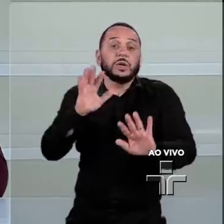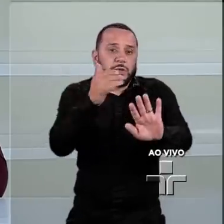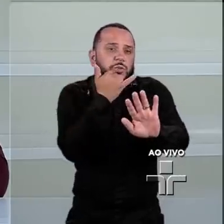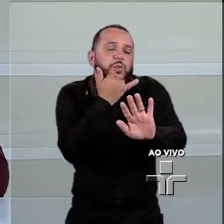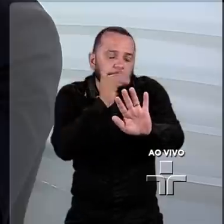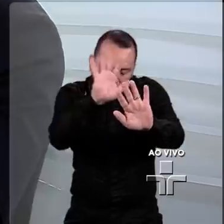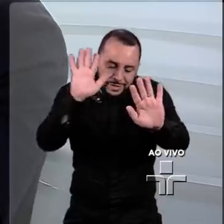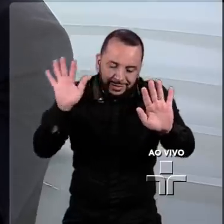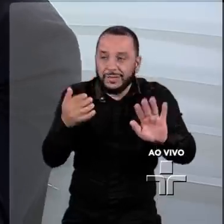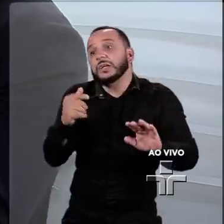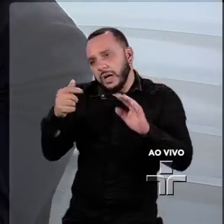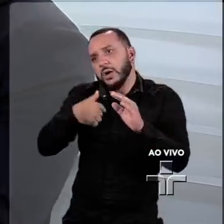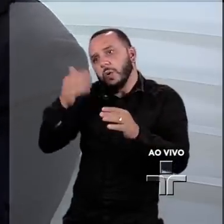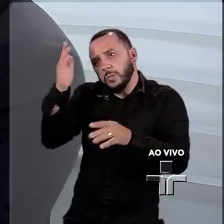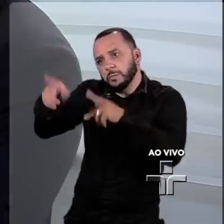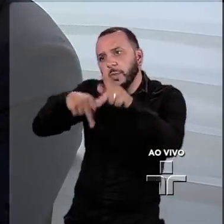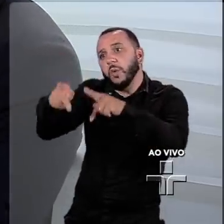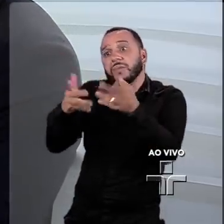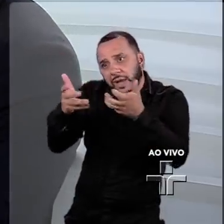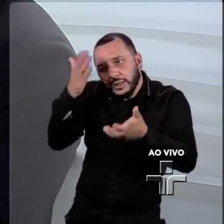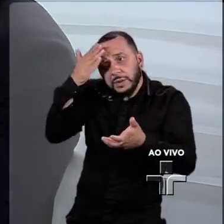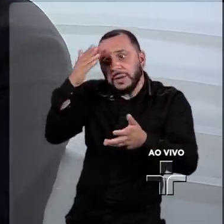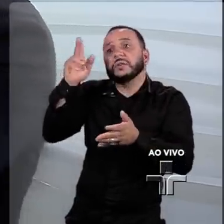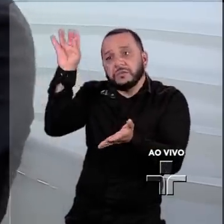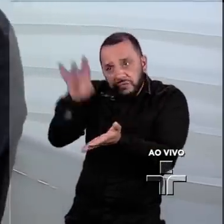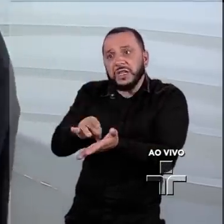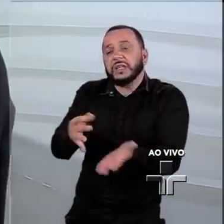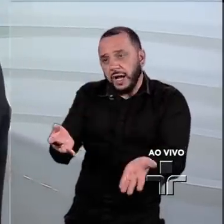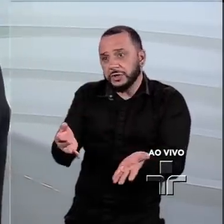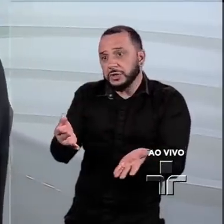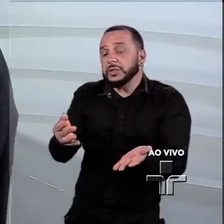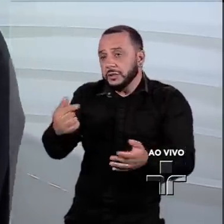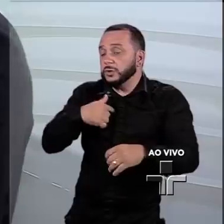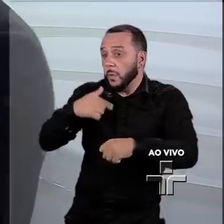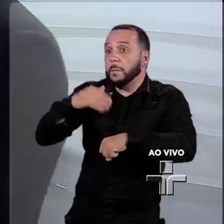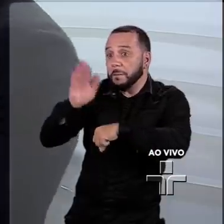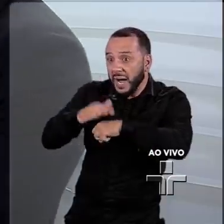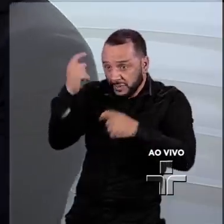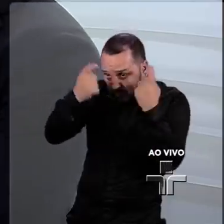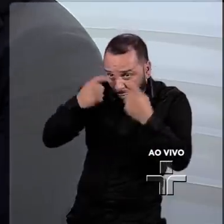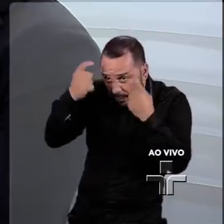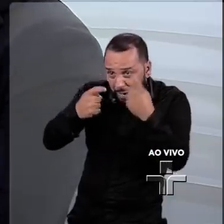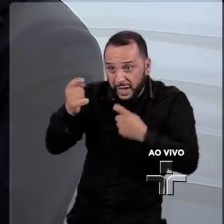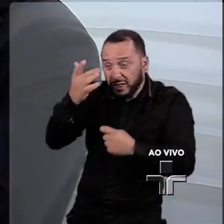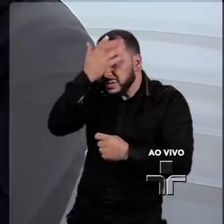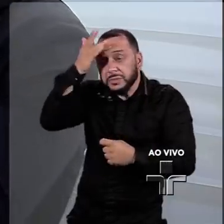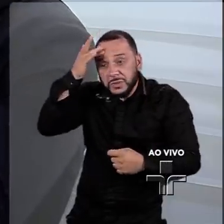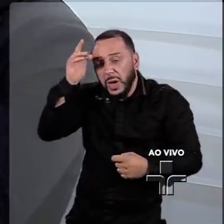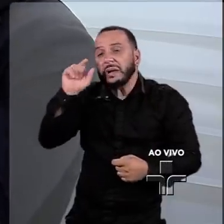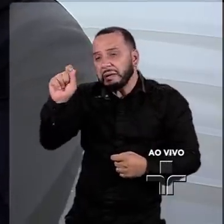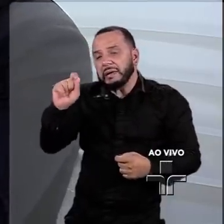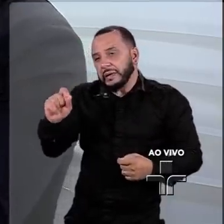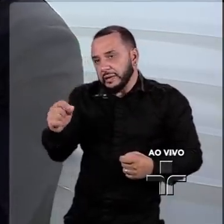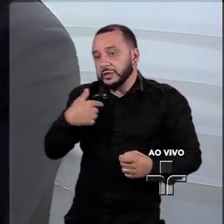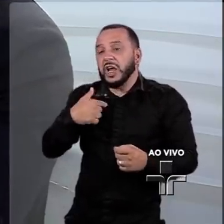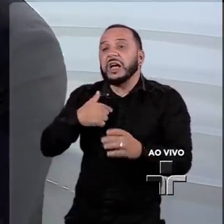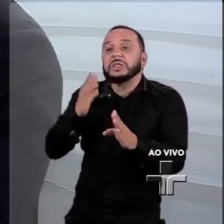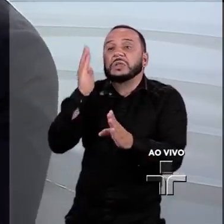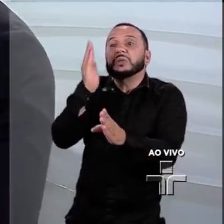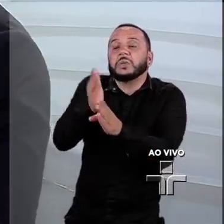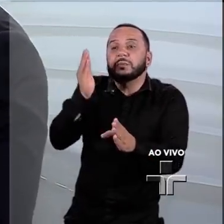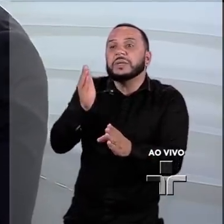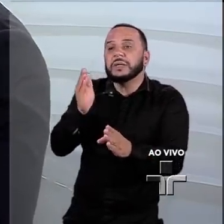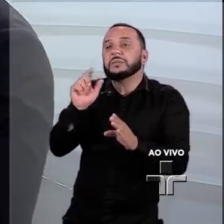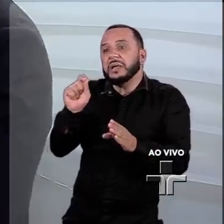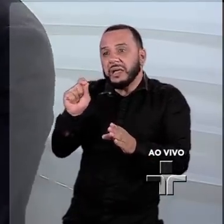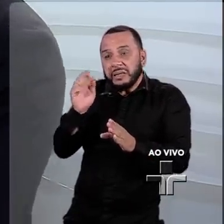que é isso que a população espera. Né? Mais preocupada ainda ficariam as pessoas se elas fossem descobrindo coisas que o